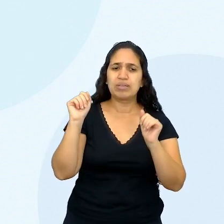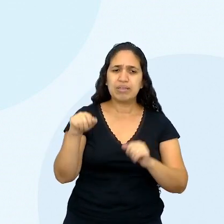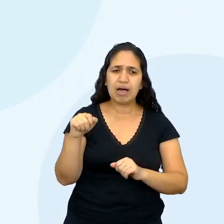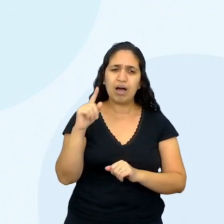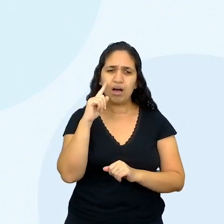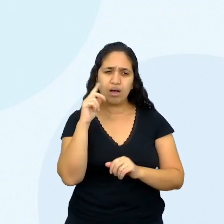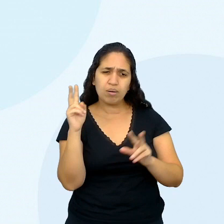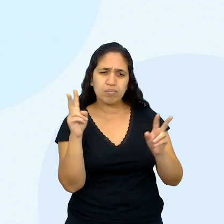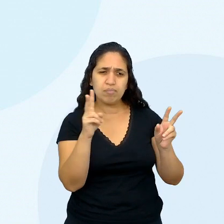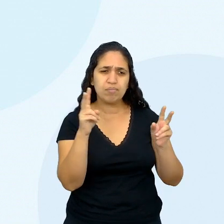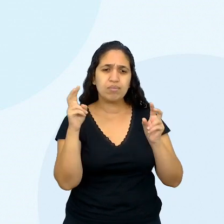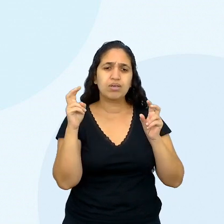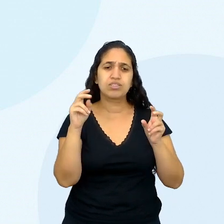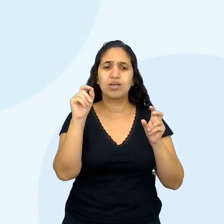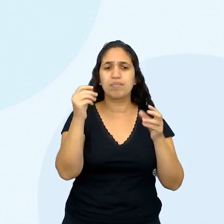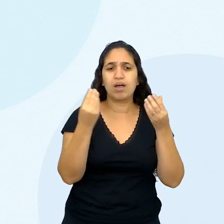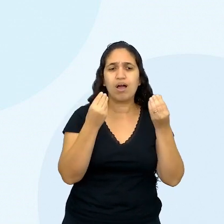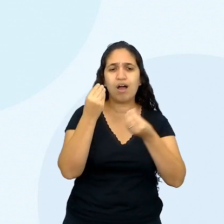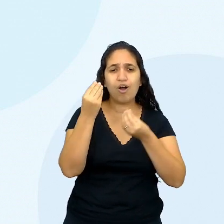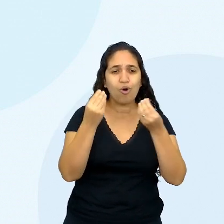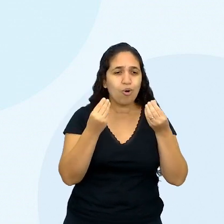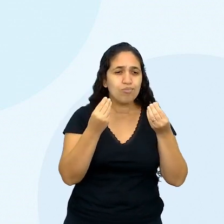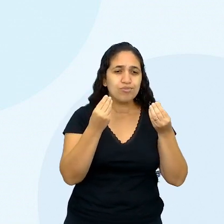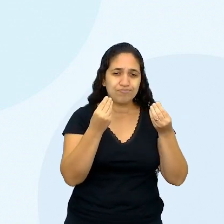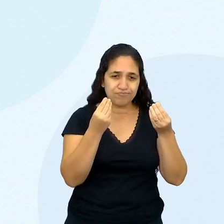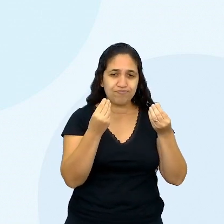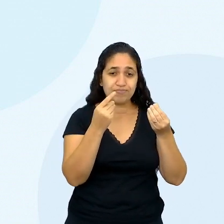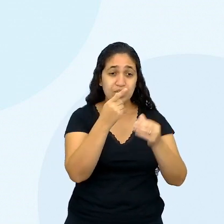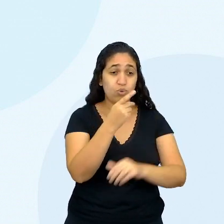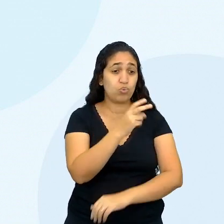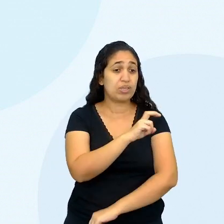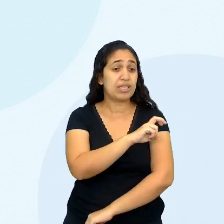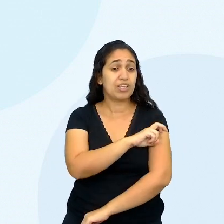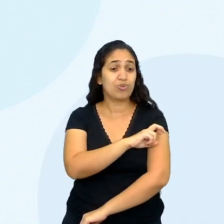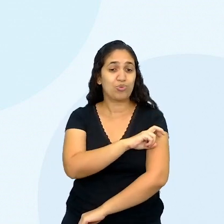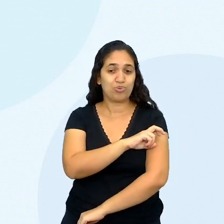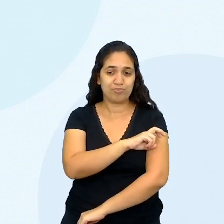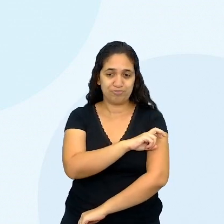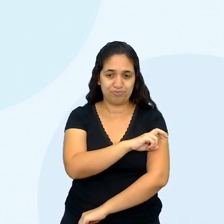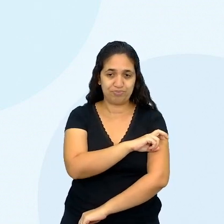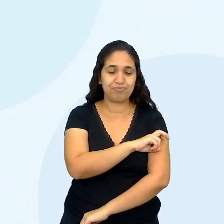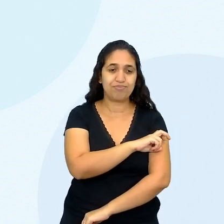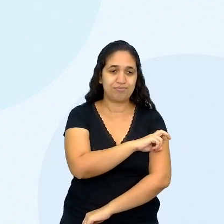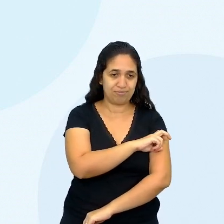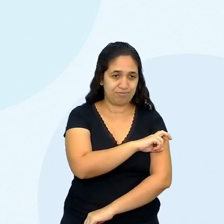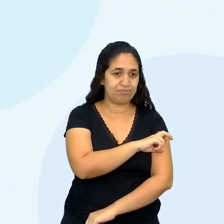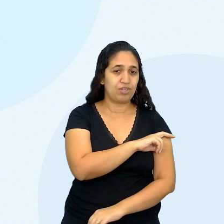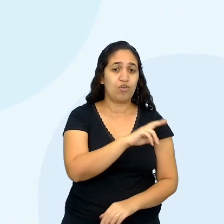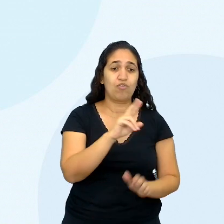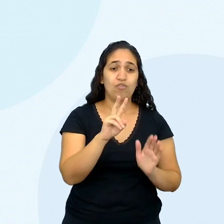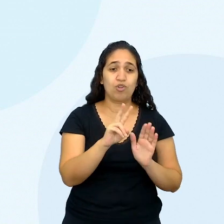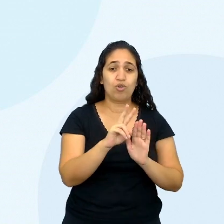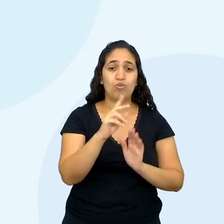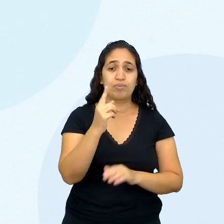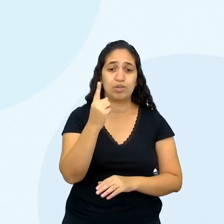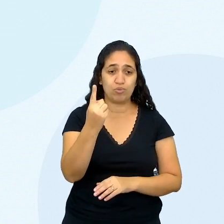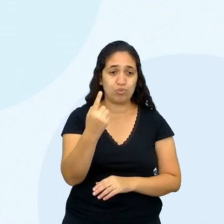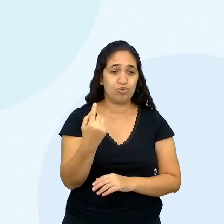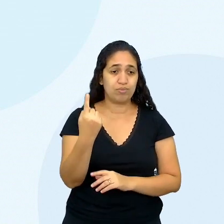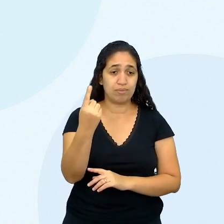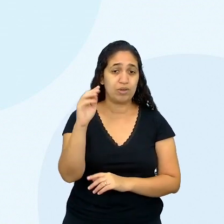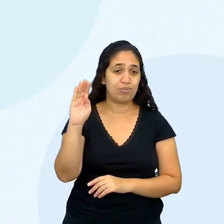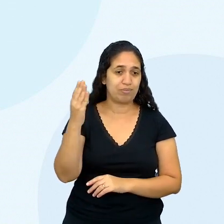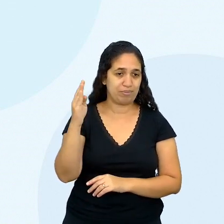observar aí, né, como que ele está disposto. Então ele é do quinto ano, certo? Volume 1, primeiro bimestre. Então